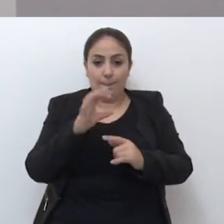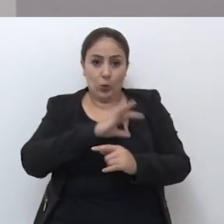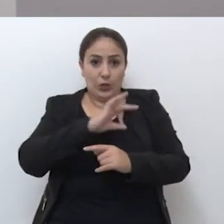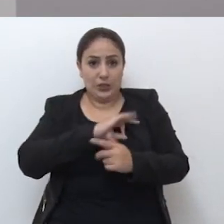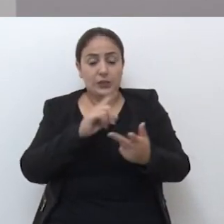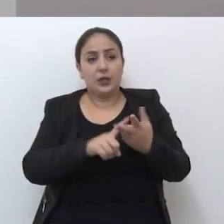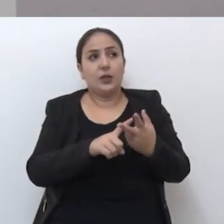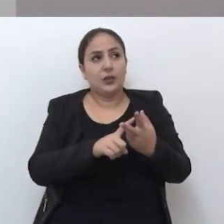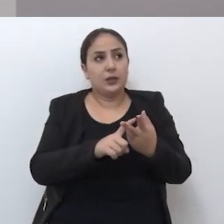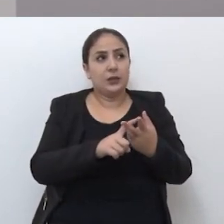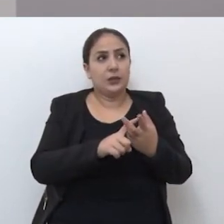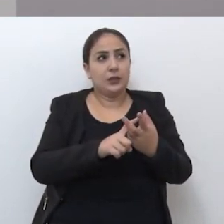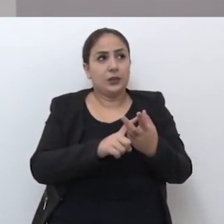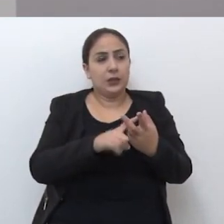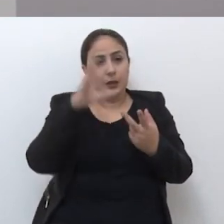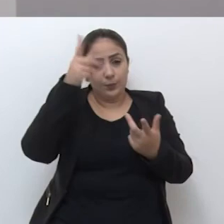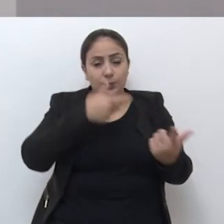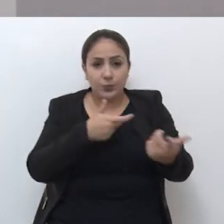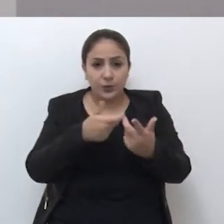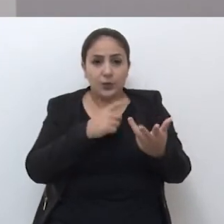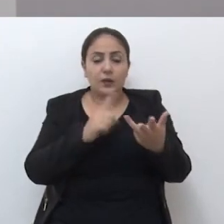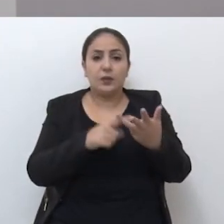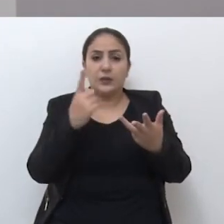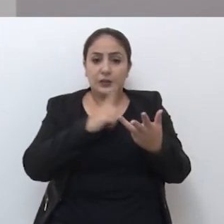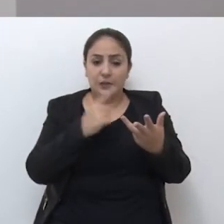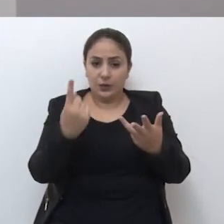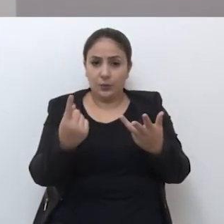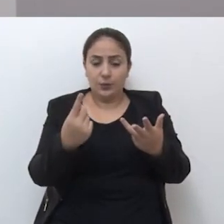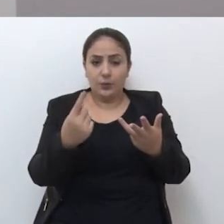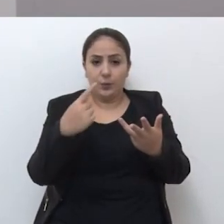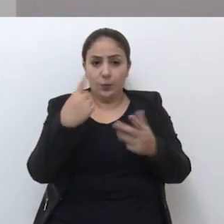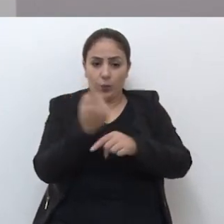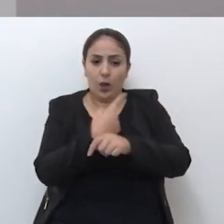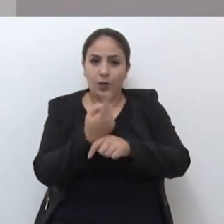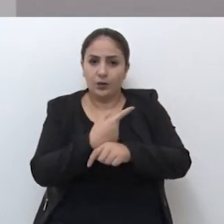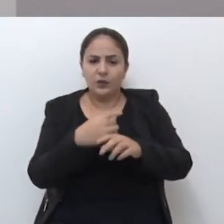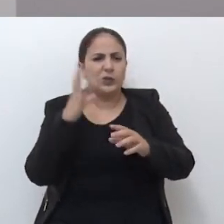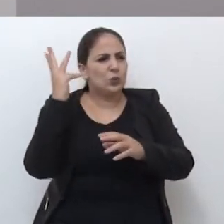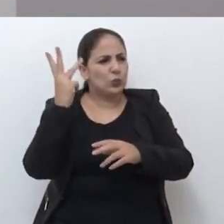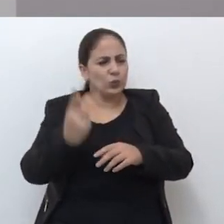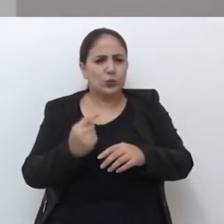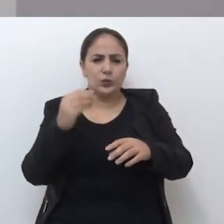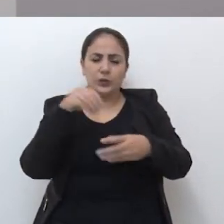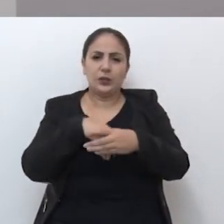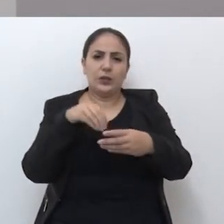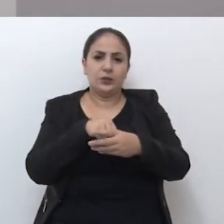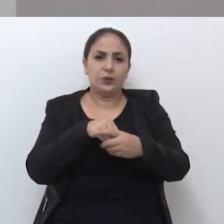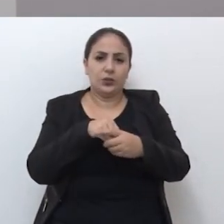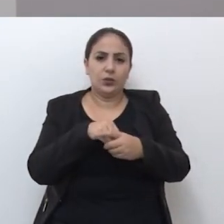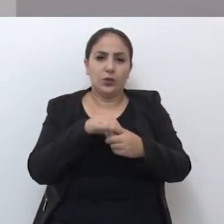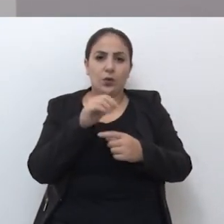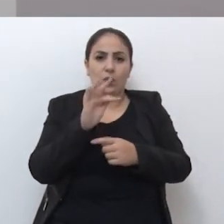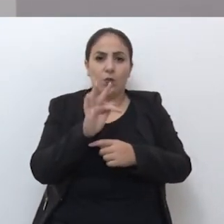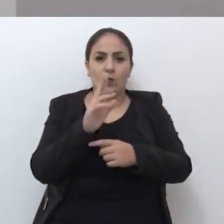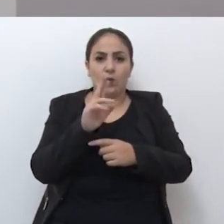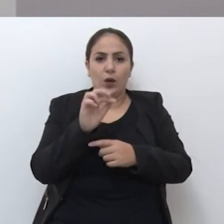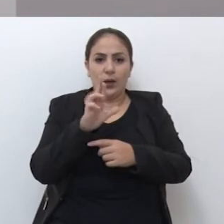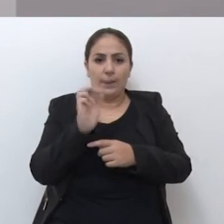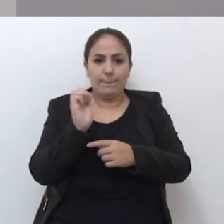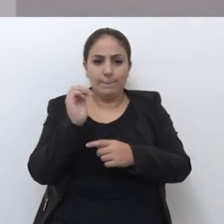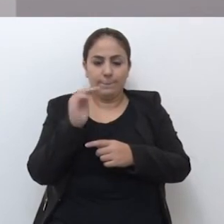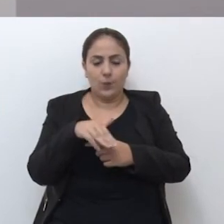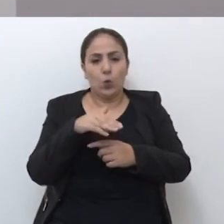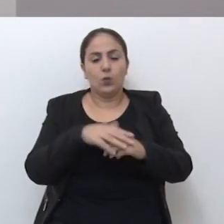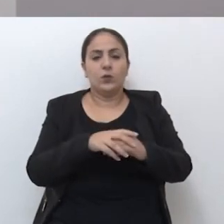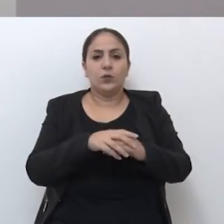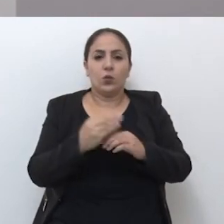teremos também um caminhão de bombeiros, teremos uma ambulância que constará e também dentro dos recursos que são alocados do FUNREBOM, serão